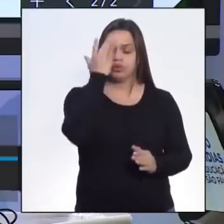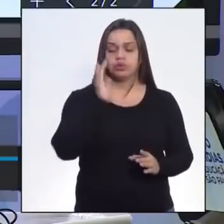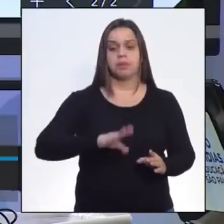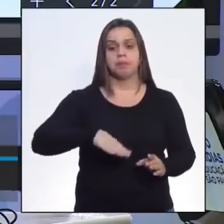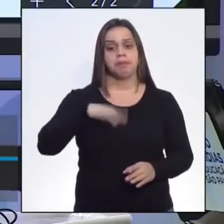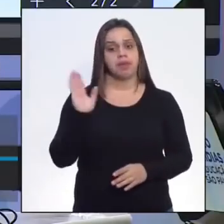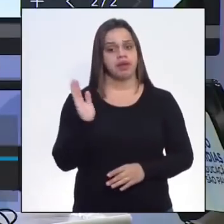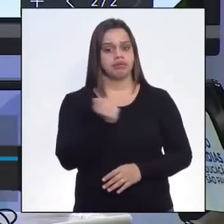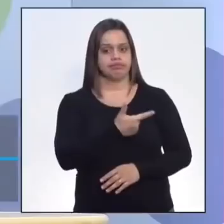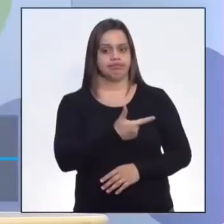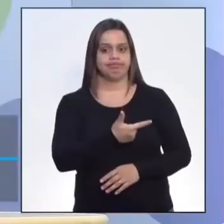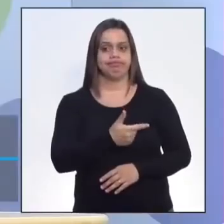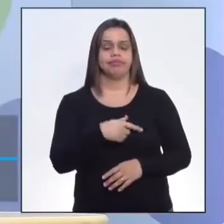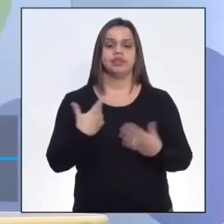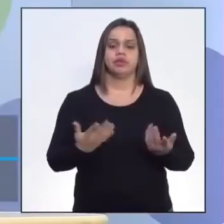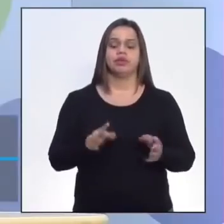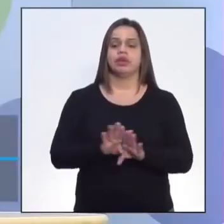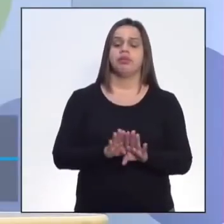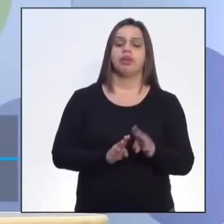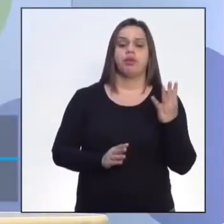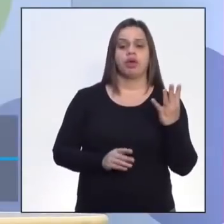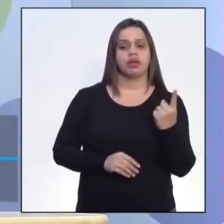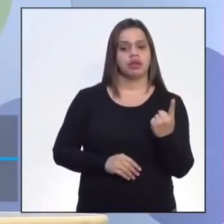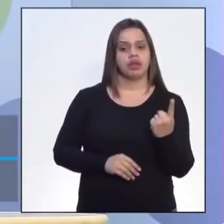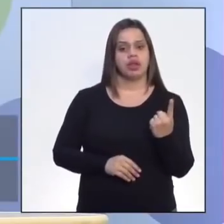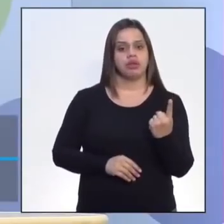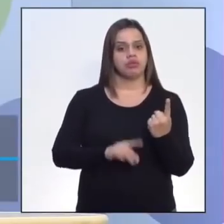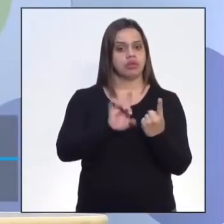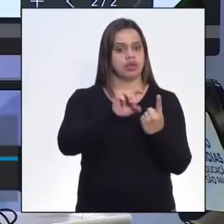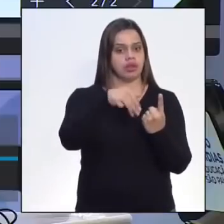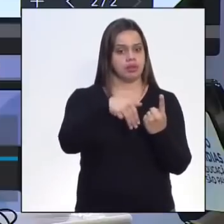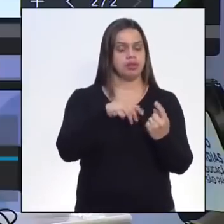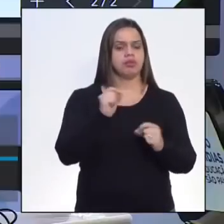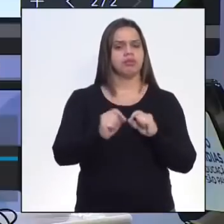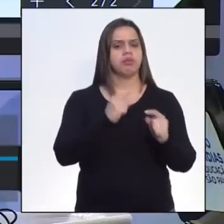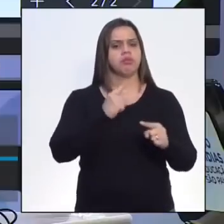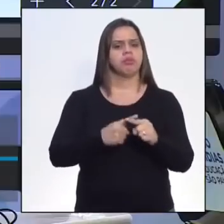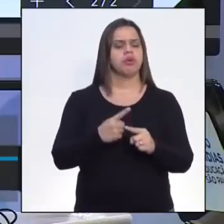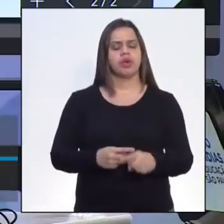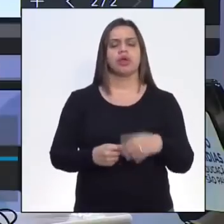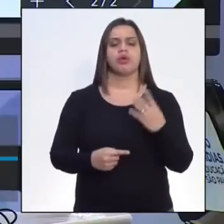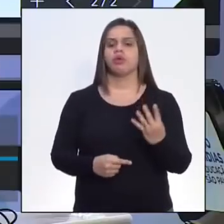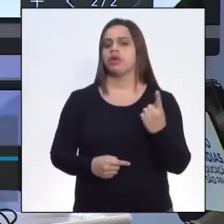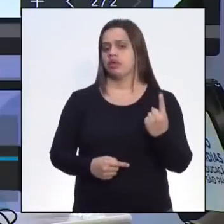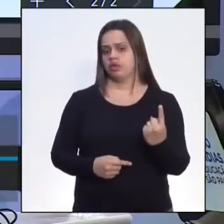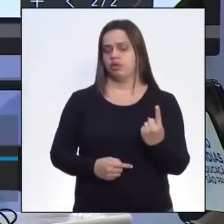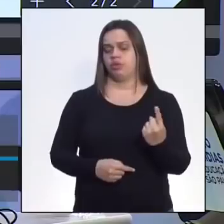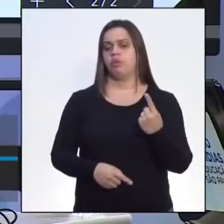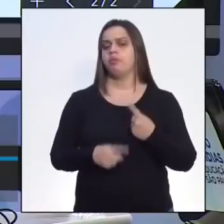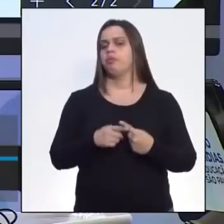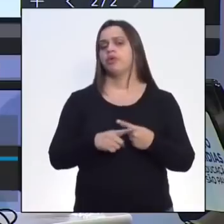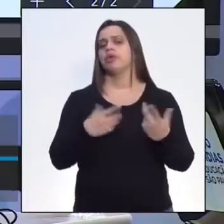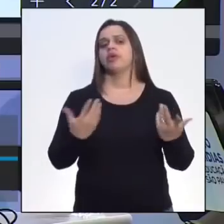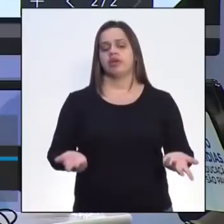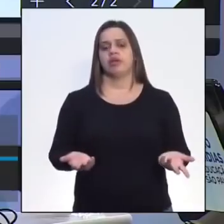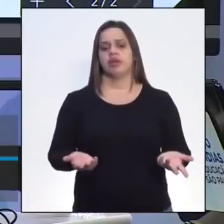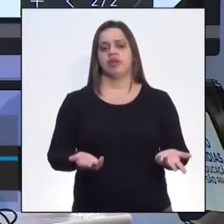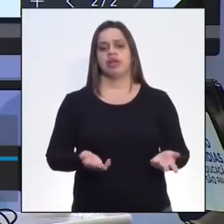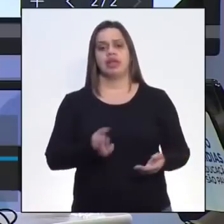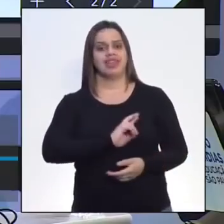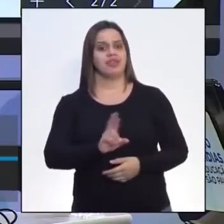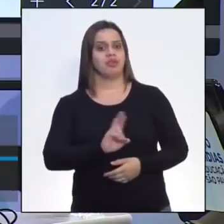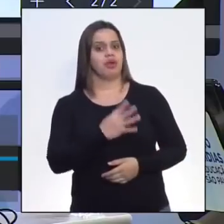Jonas. E o 41, né, Ale? Exatamente. Por que os 41? e